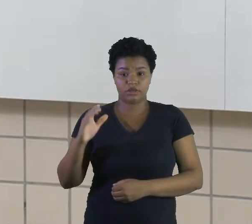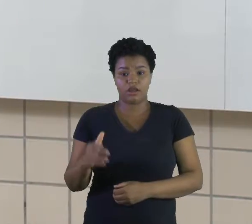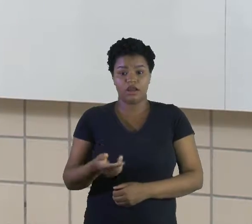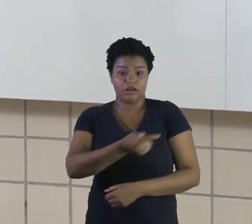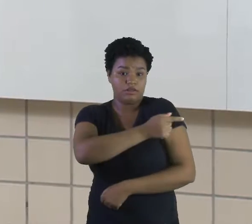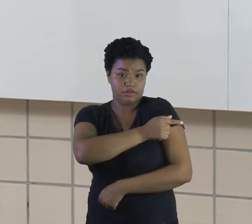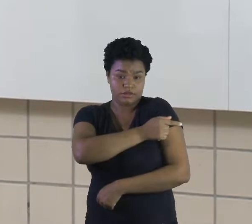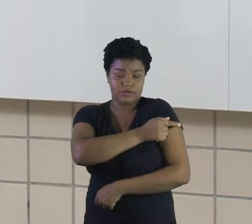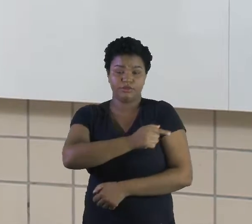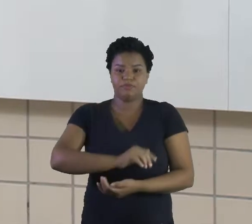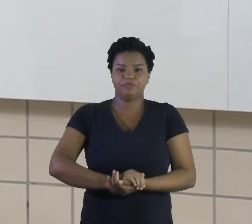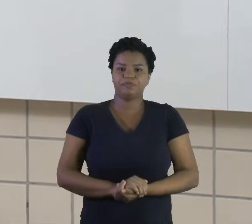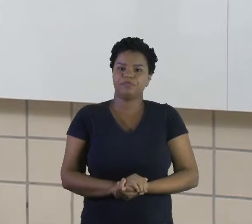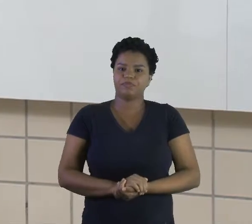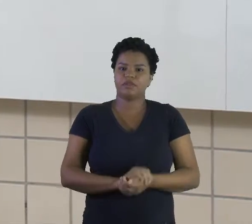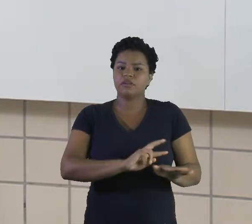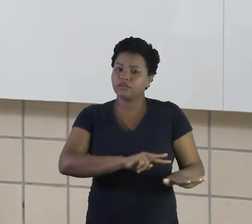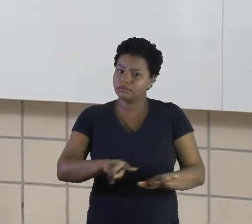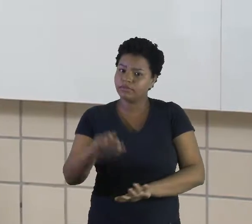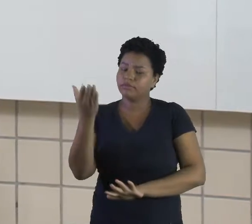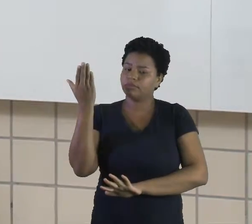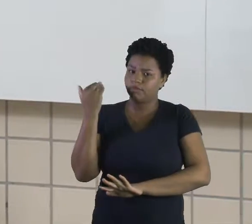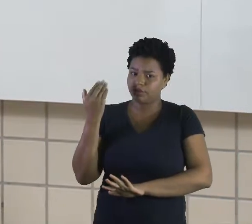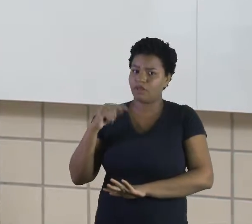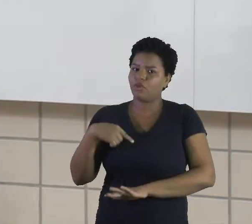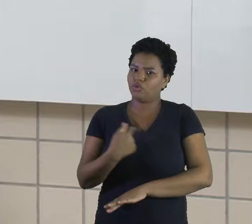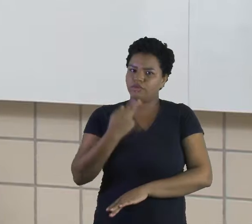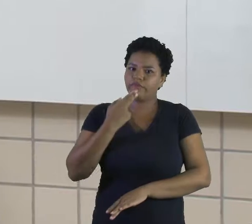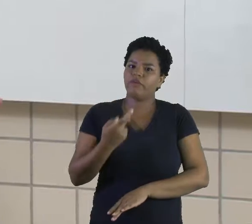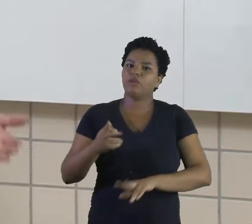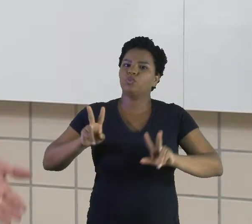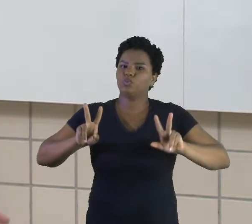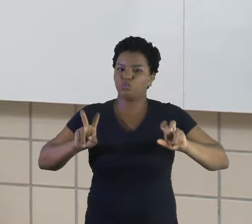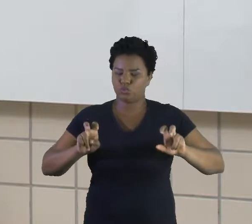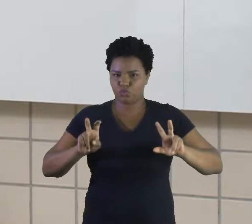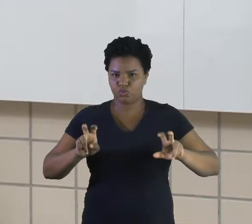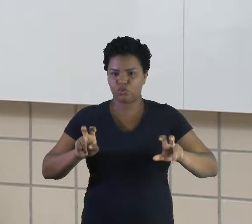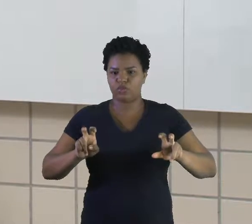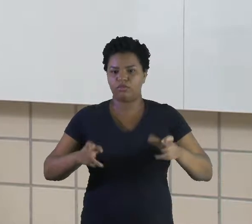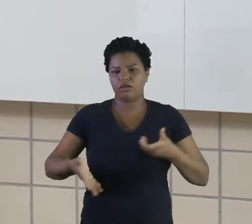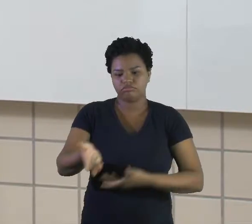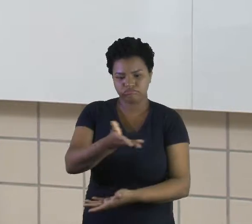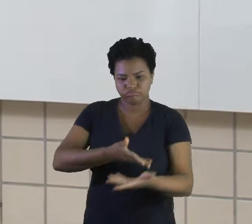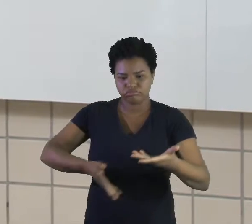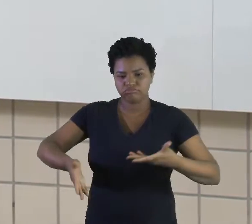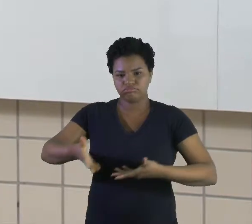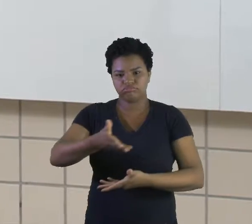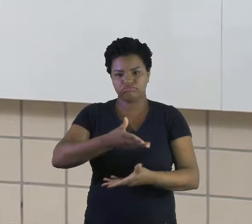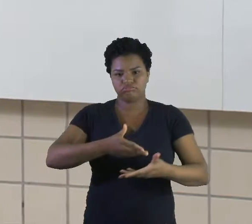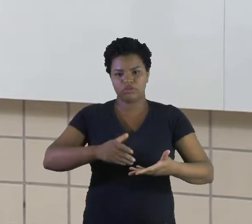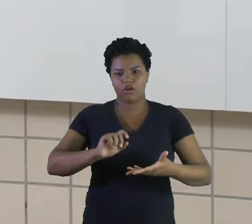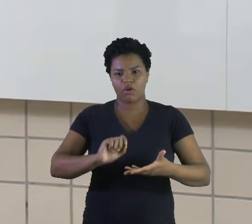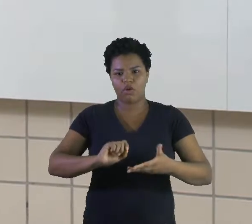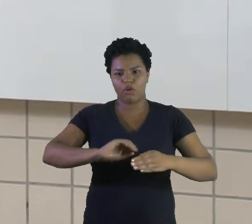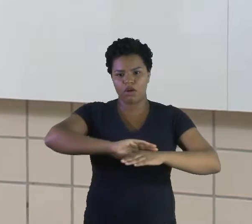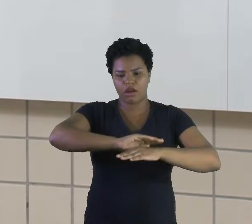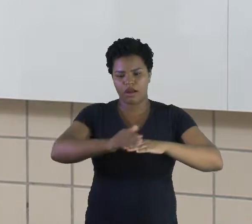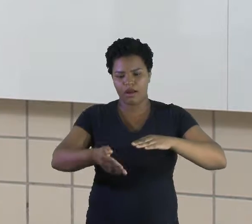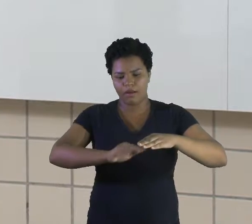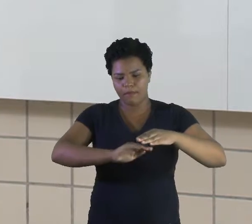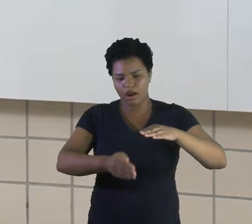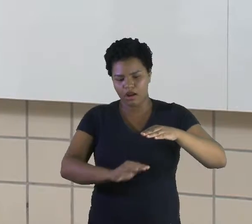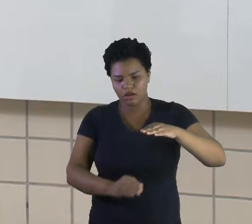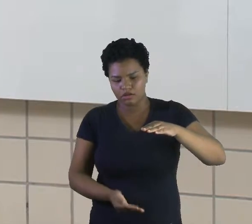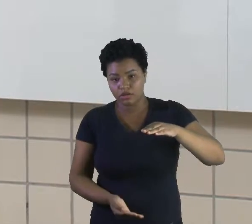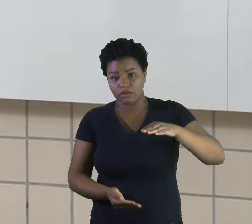ano. Na semana passada nós falamos sobre as interações das camadas terrestres e a teoria